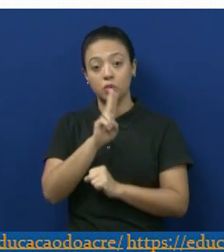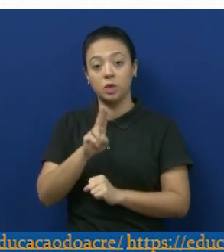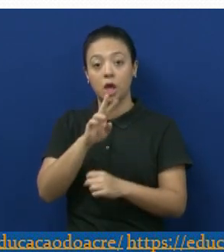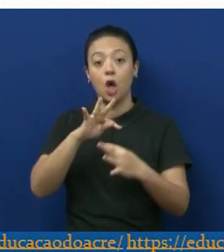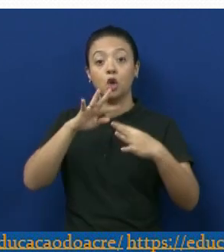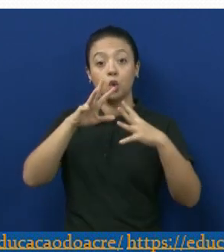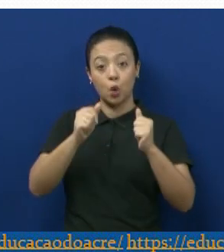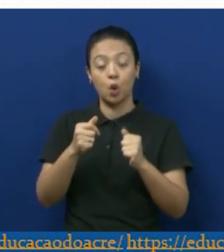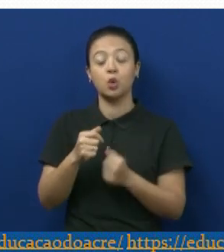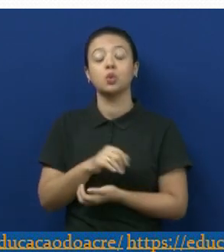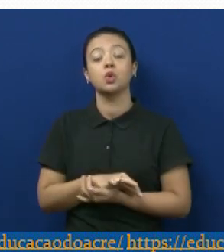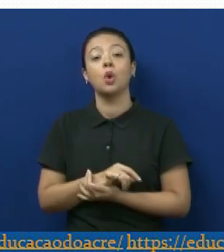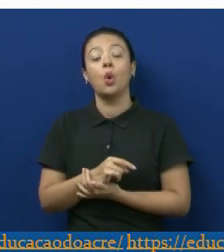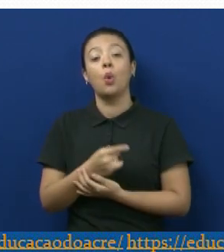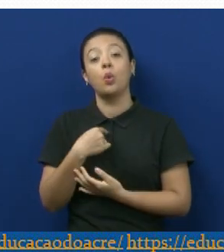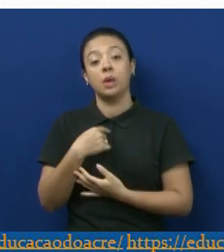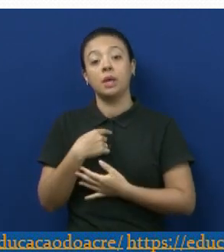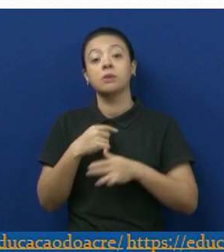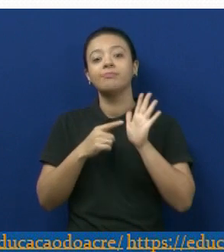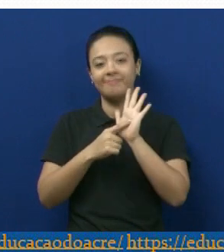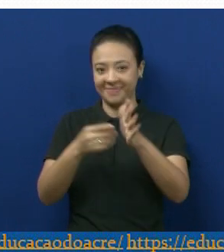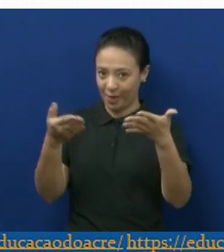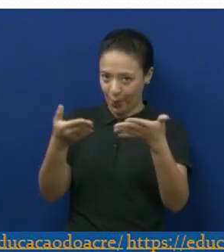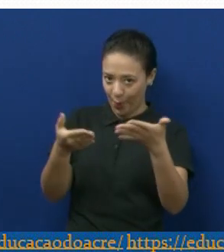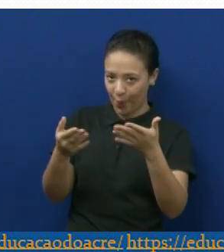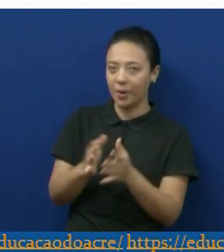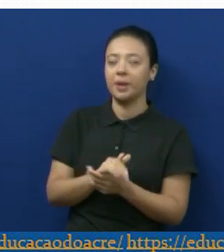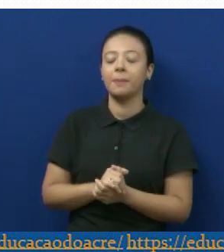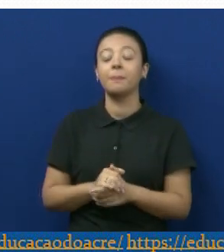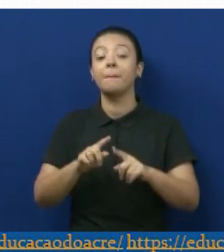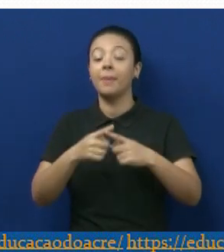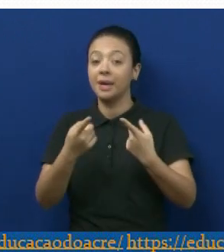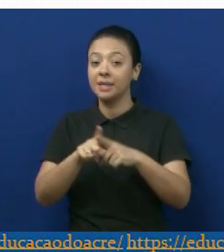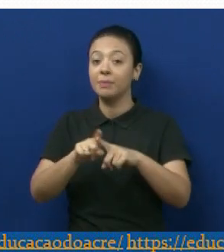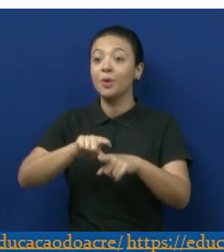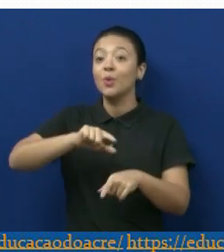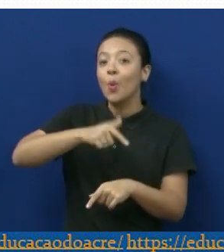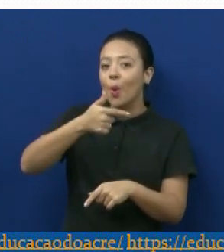eufemismo para suavizar uma situação de suicídio.